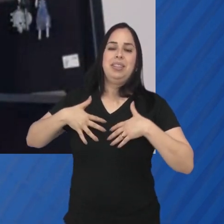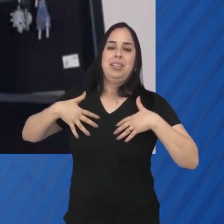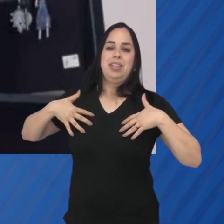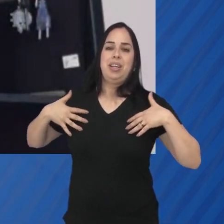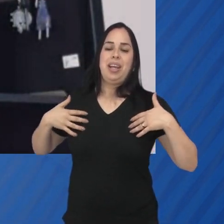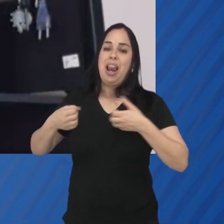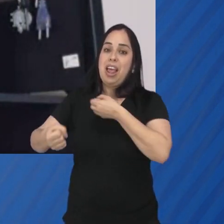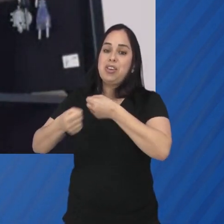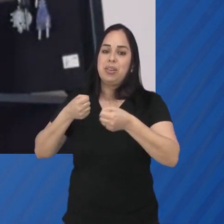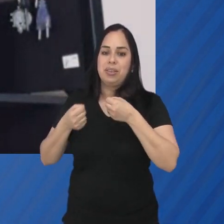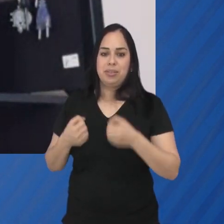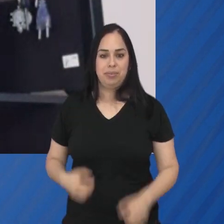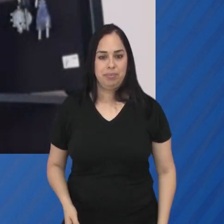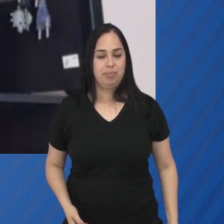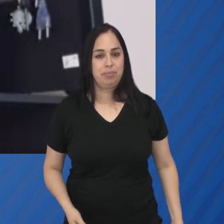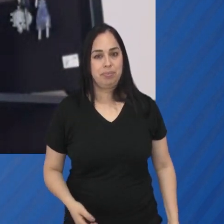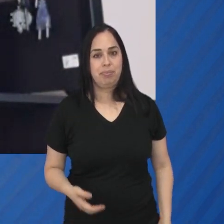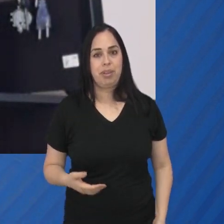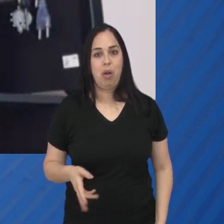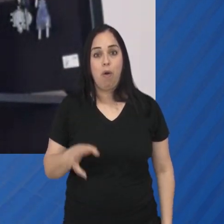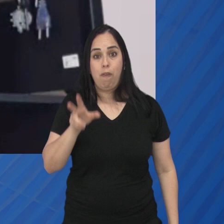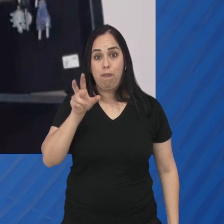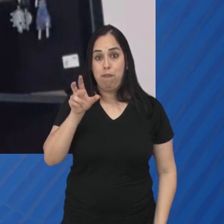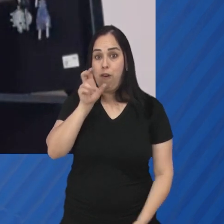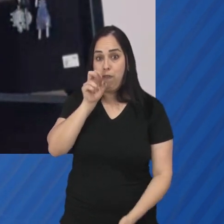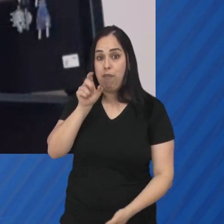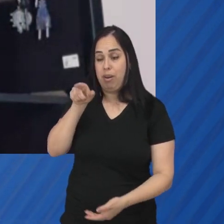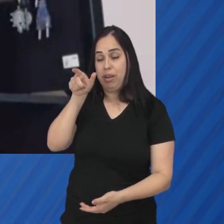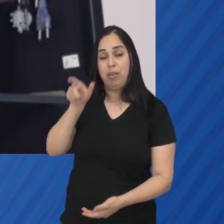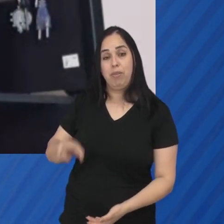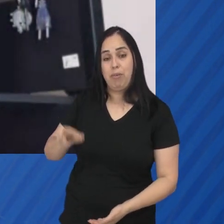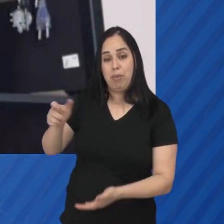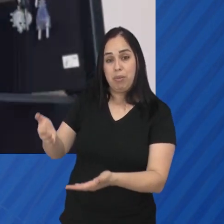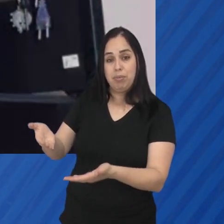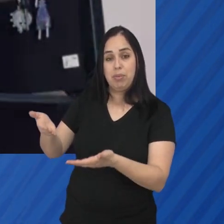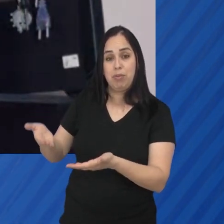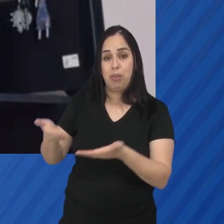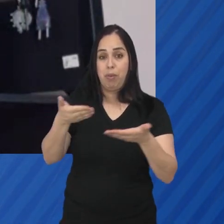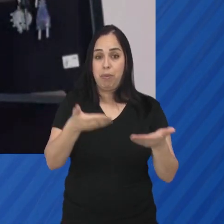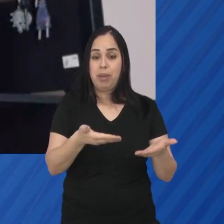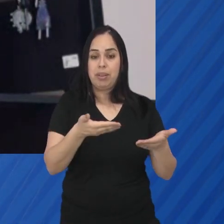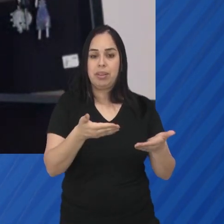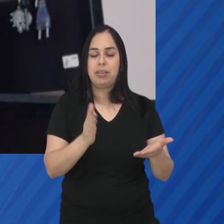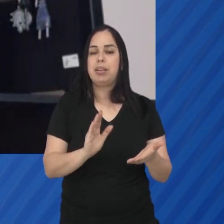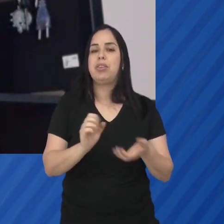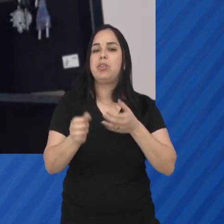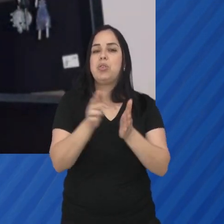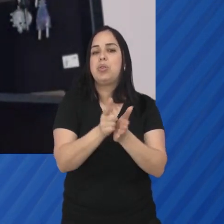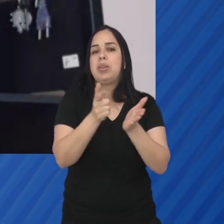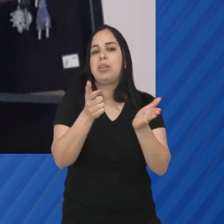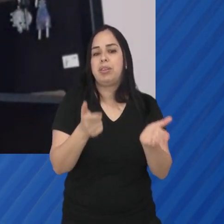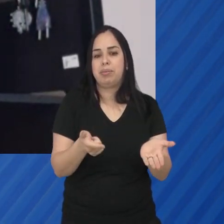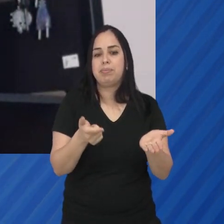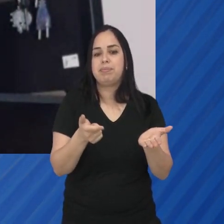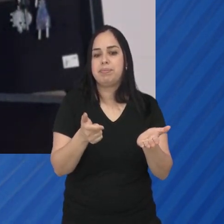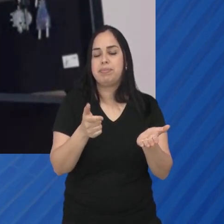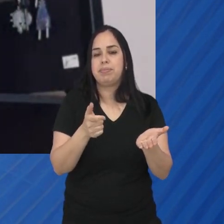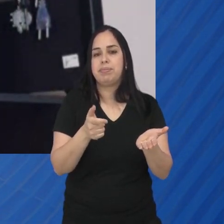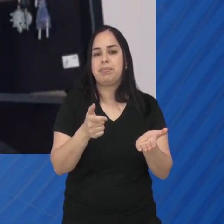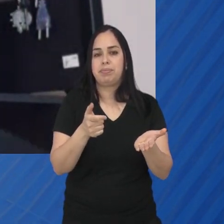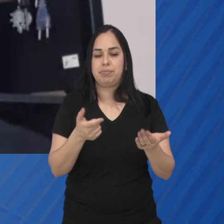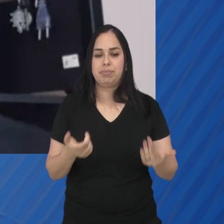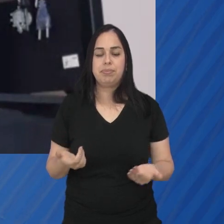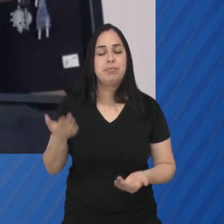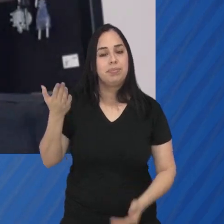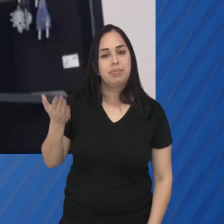avô jornalista. Quando o vovô foi convidado para participar do departamento de imprensa, de censura